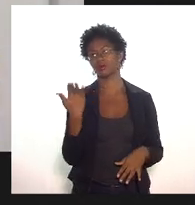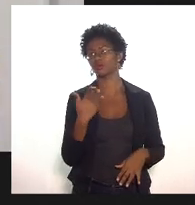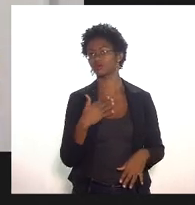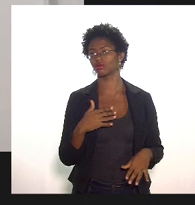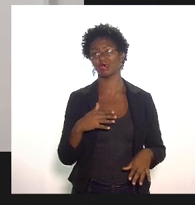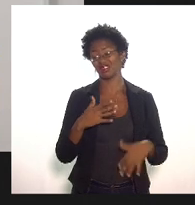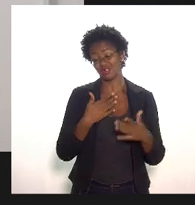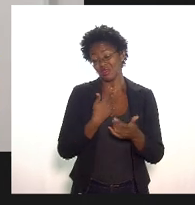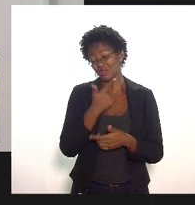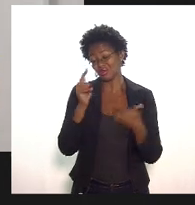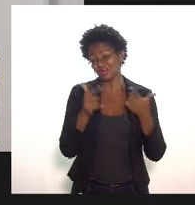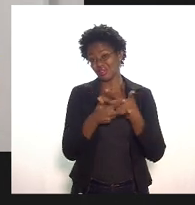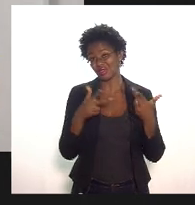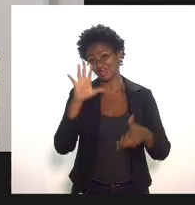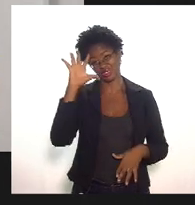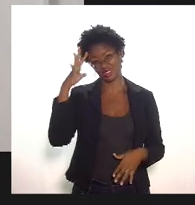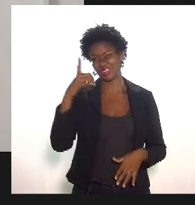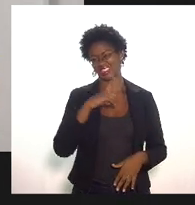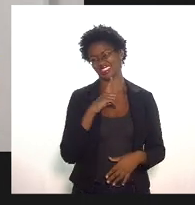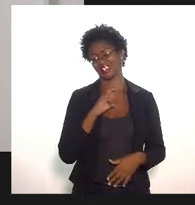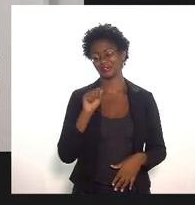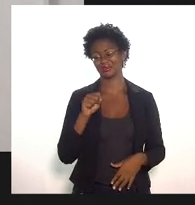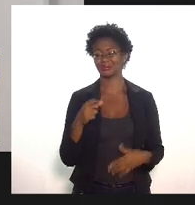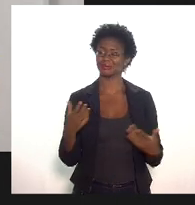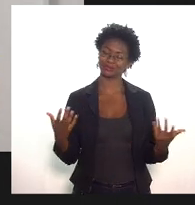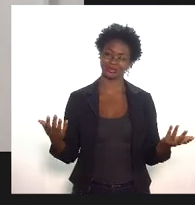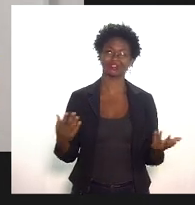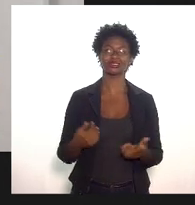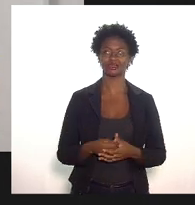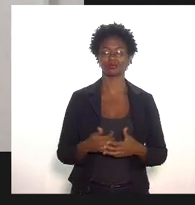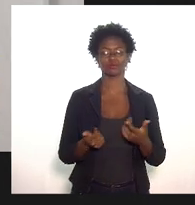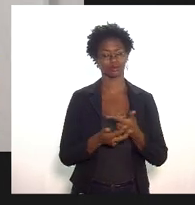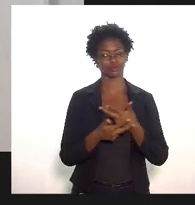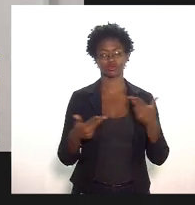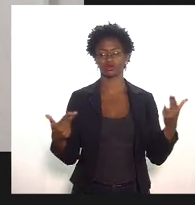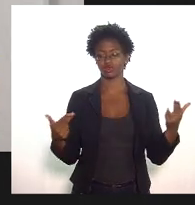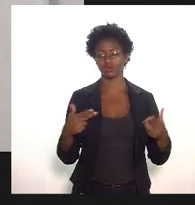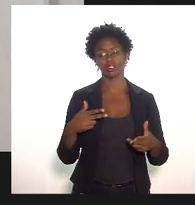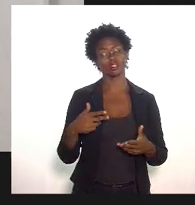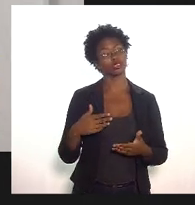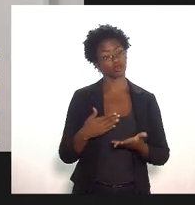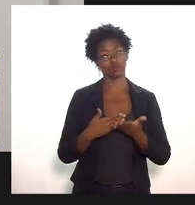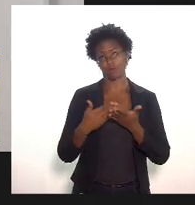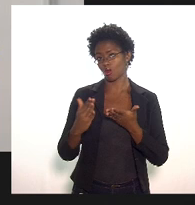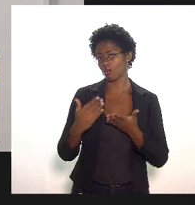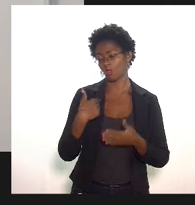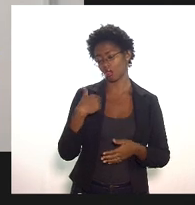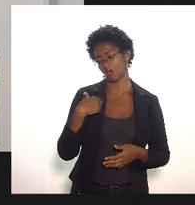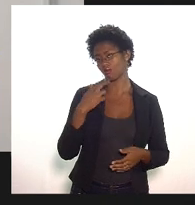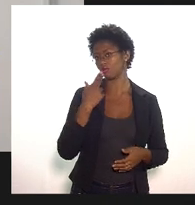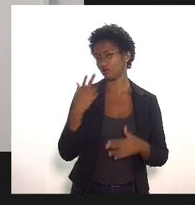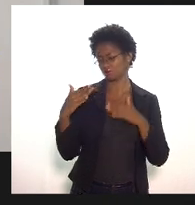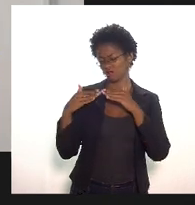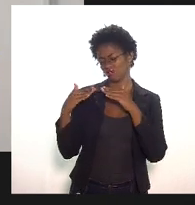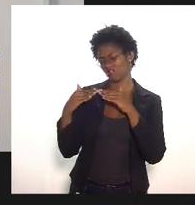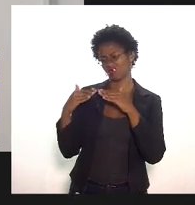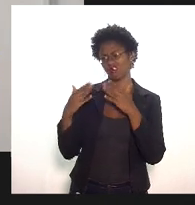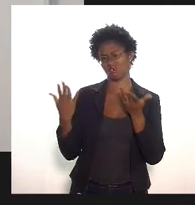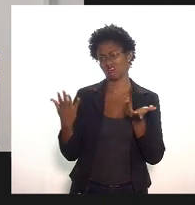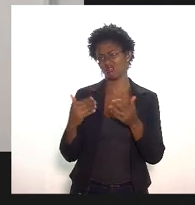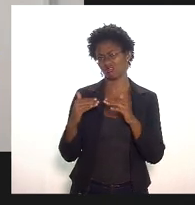tem solução, né? Então, isso aí é uma coisa que, a princípio, eu me coloco favorável, né, às